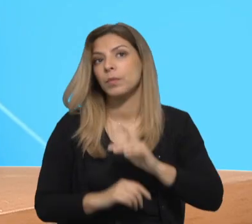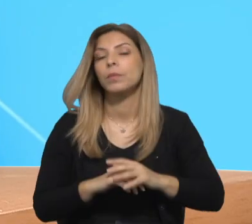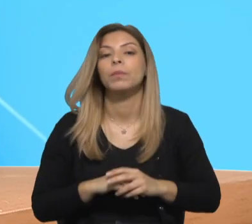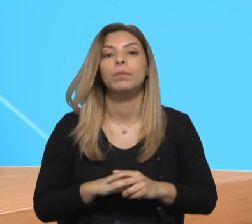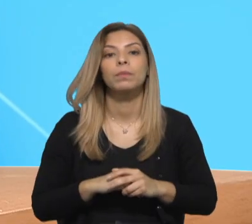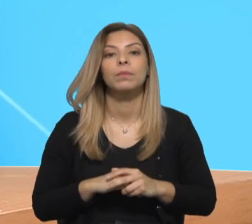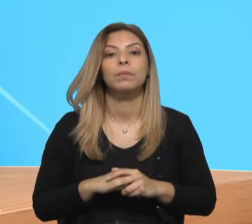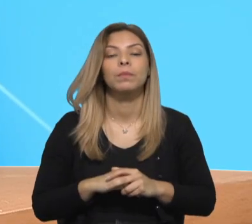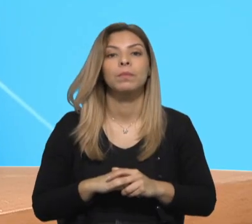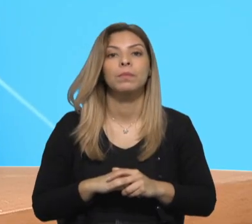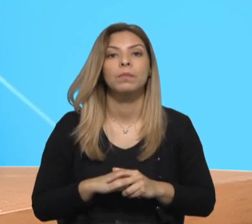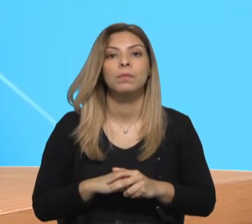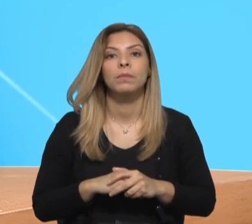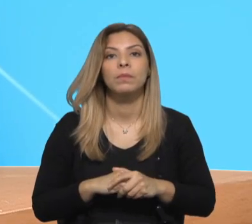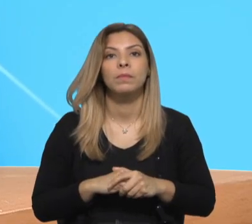e